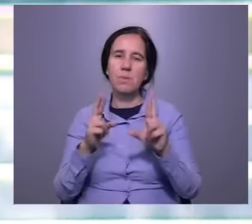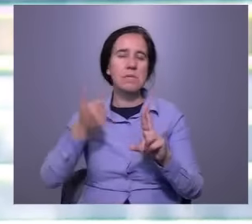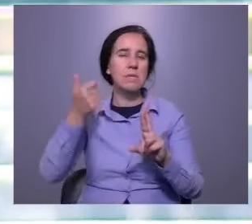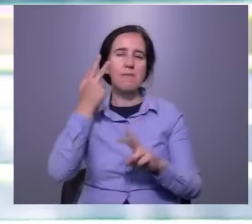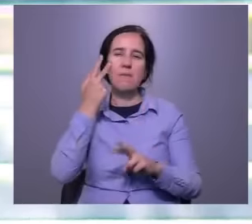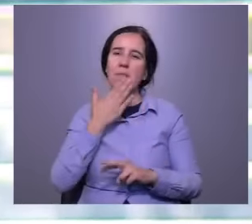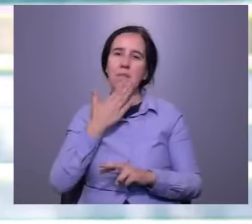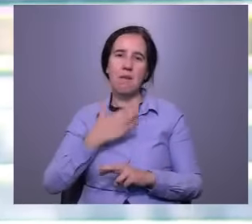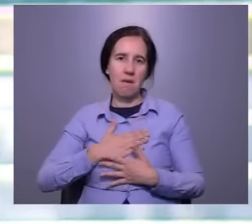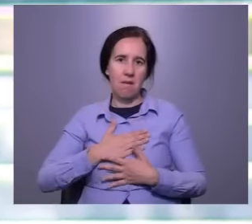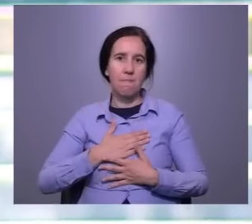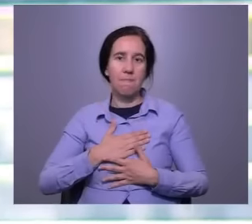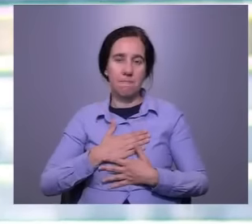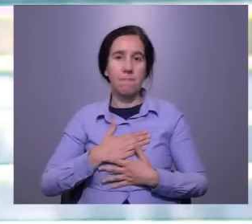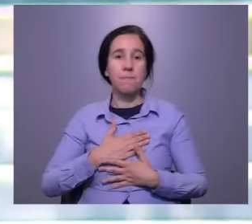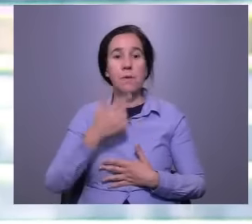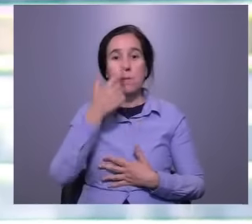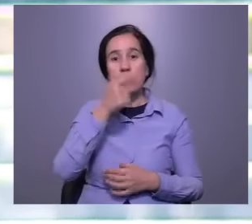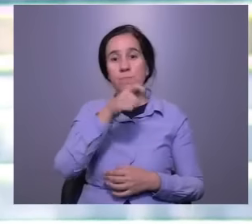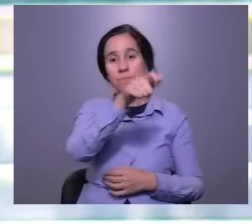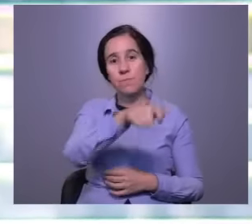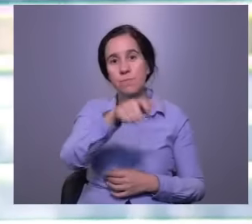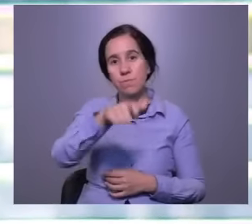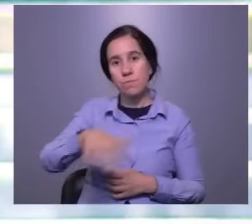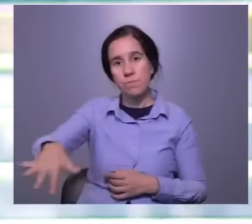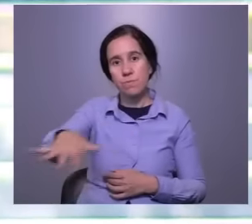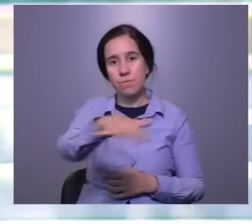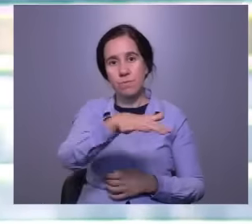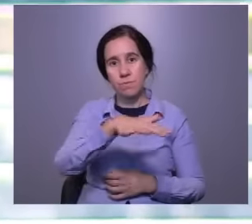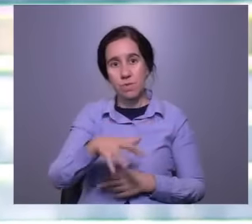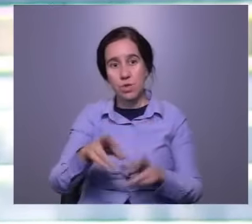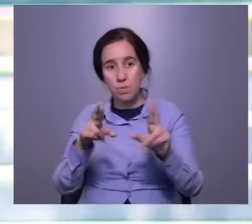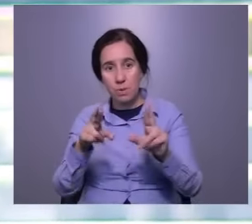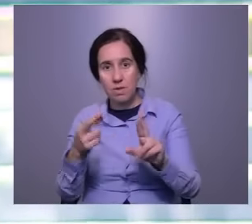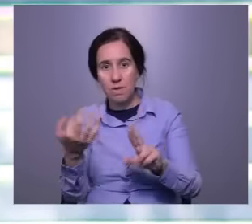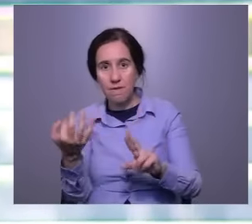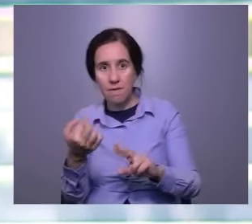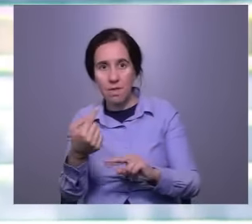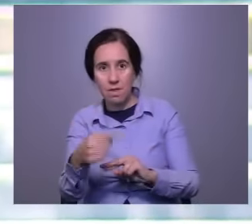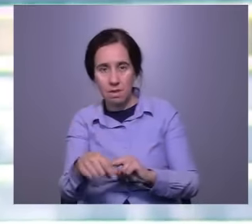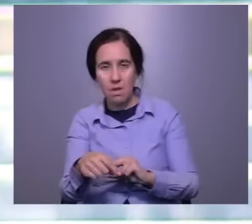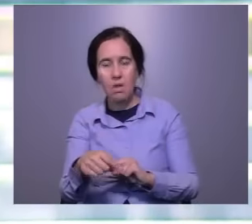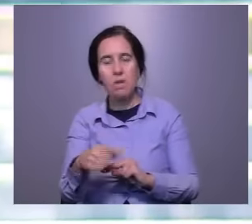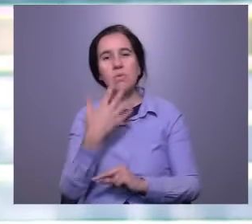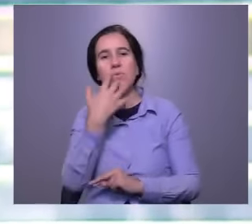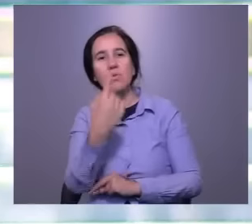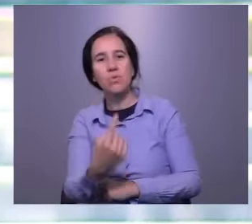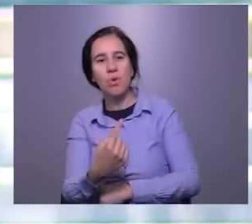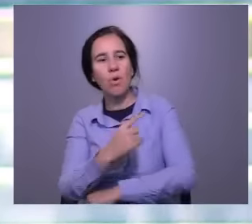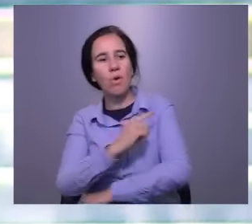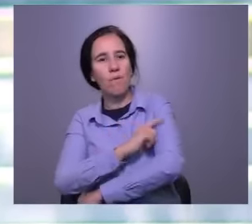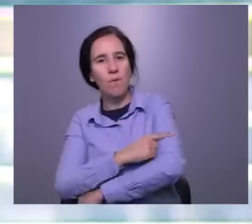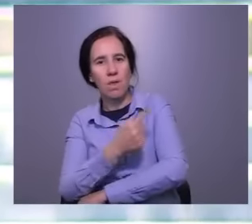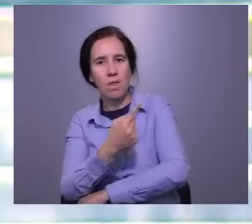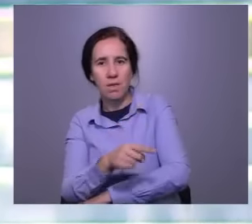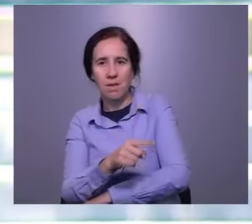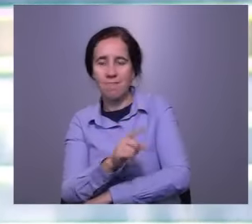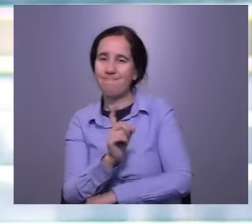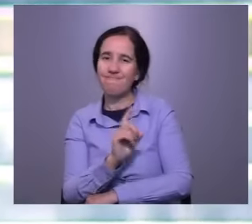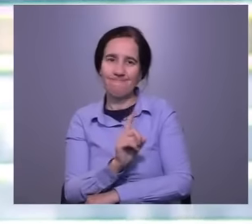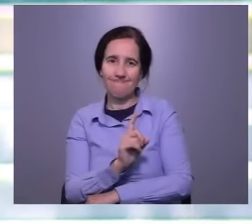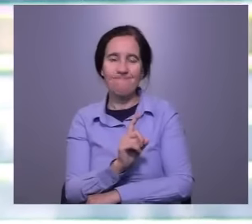vida, a paz, a alegria, a felicidade. Sabemos que a esperança é